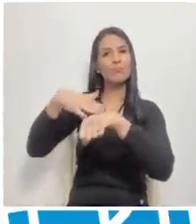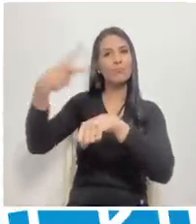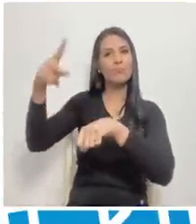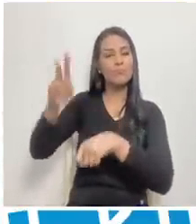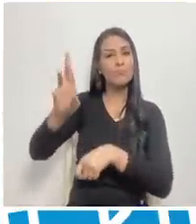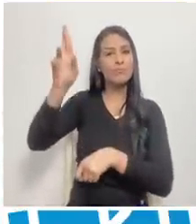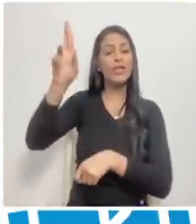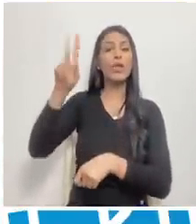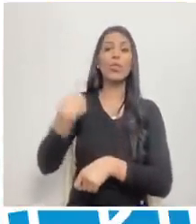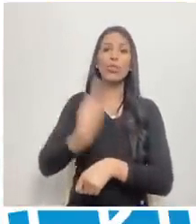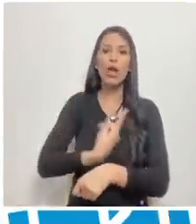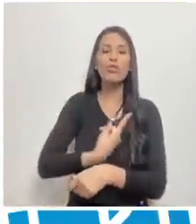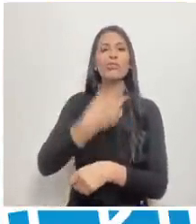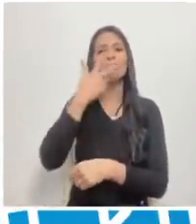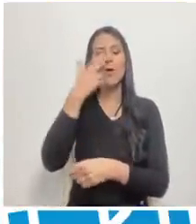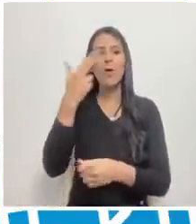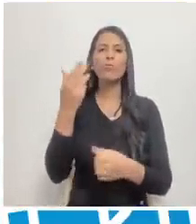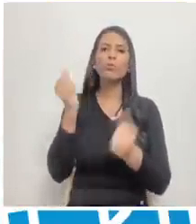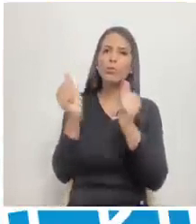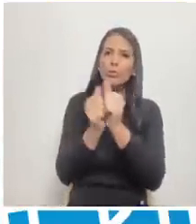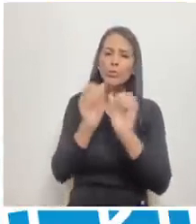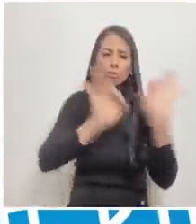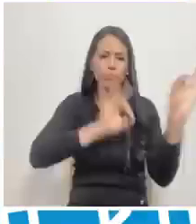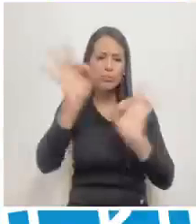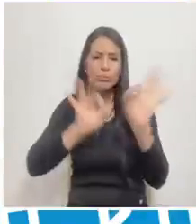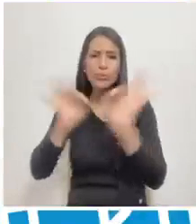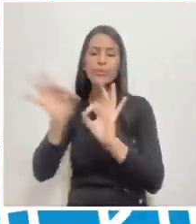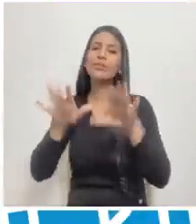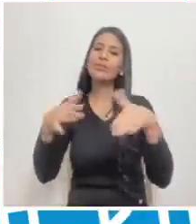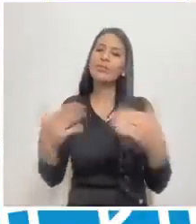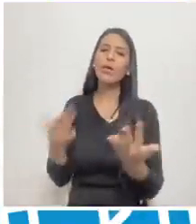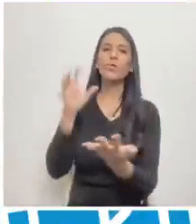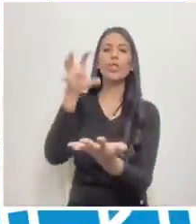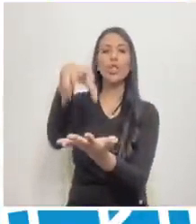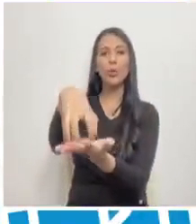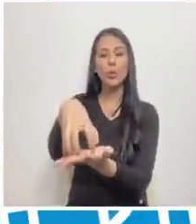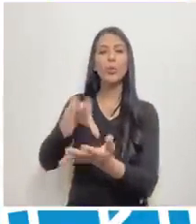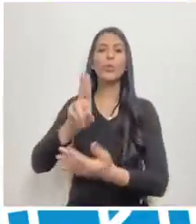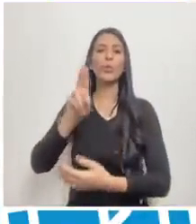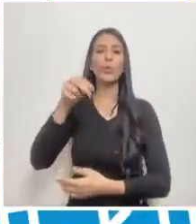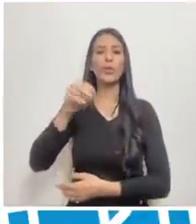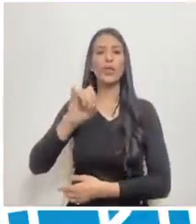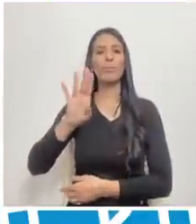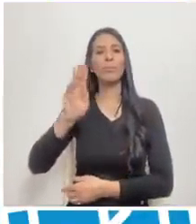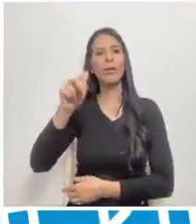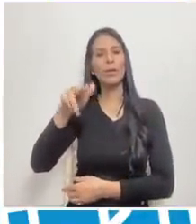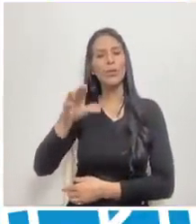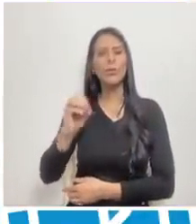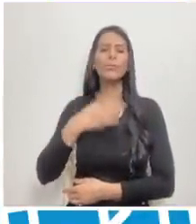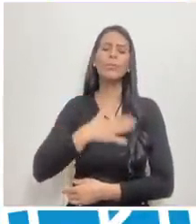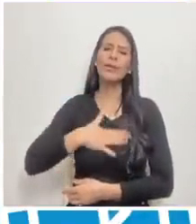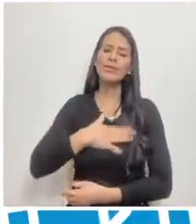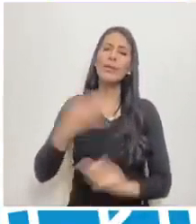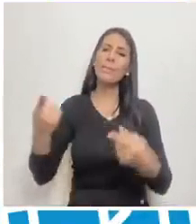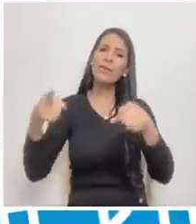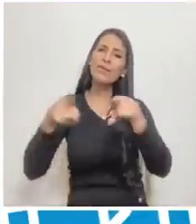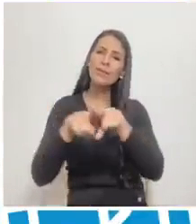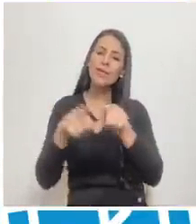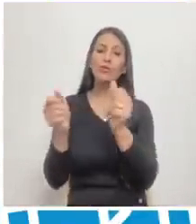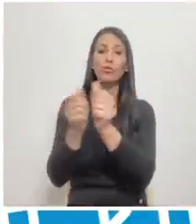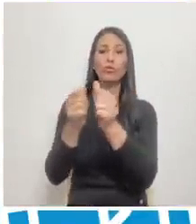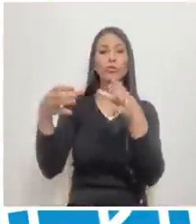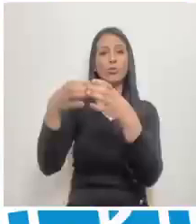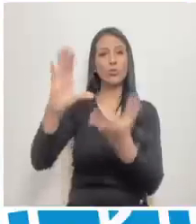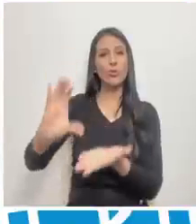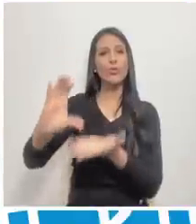evidentemente, é uma honra poder compartilhar isso com o Conselho e ser parceiro do Conselho nessa agenda. Nossa reflexão hoje vai